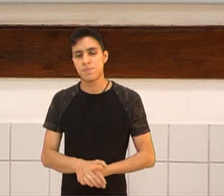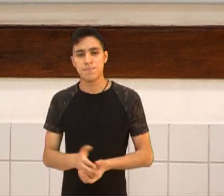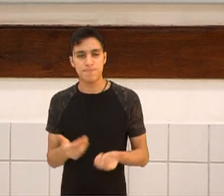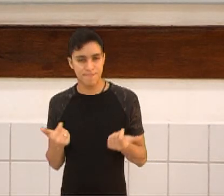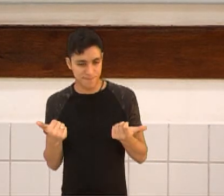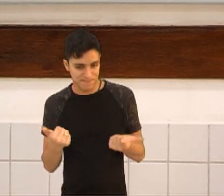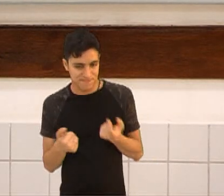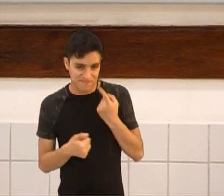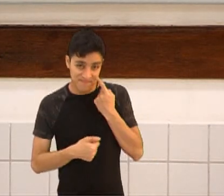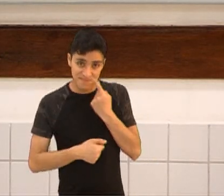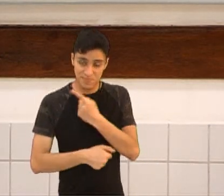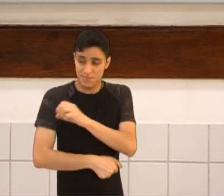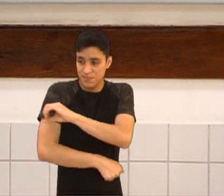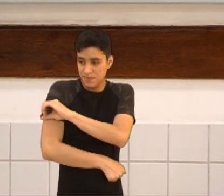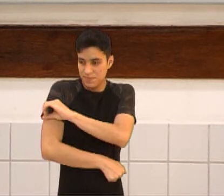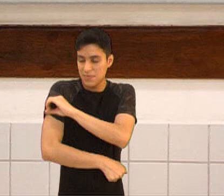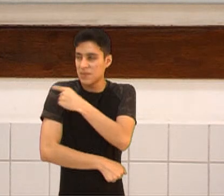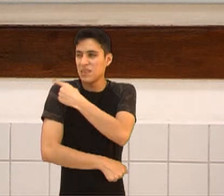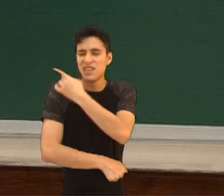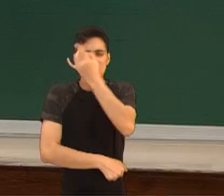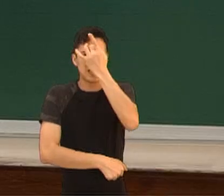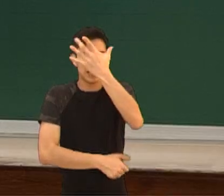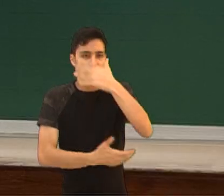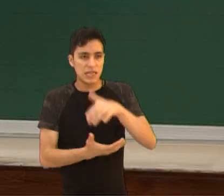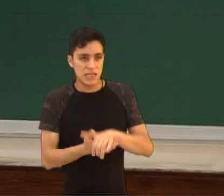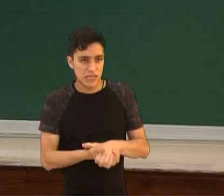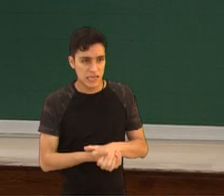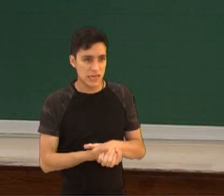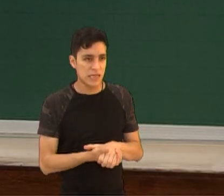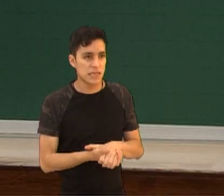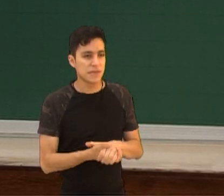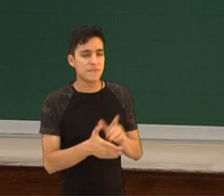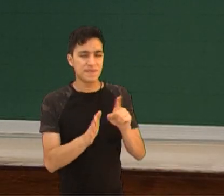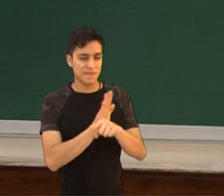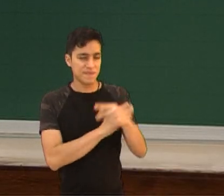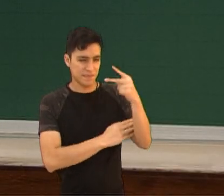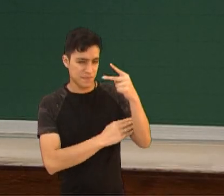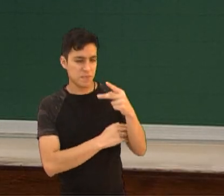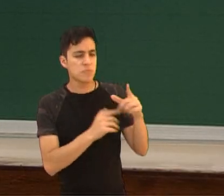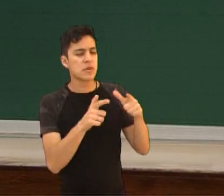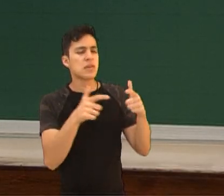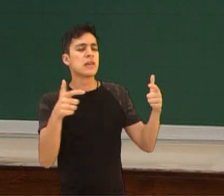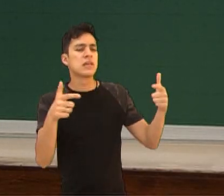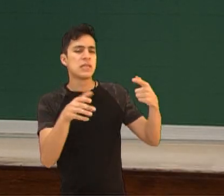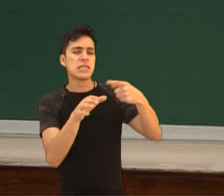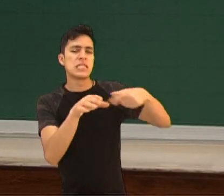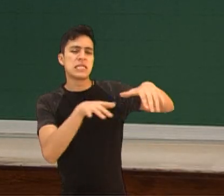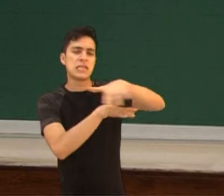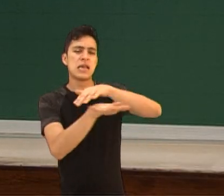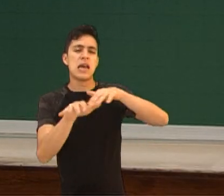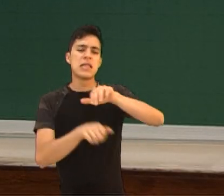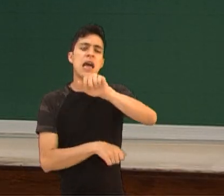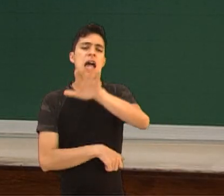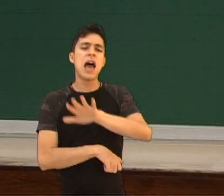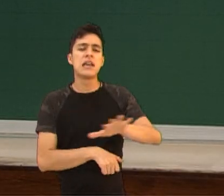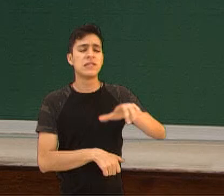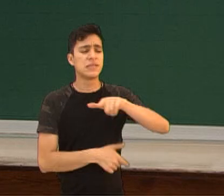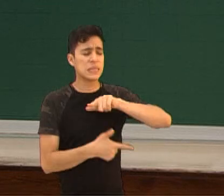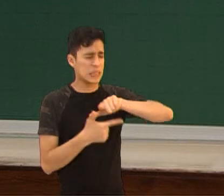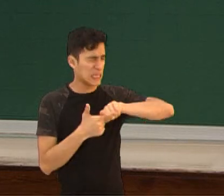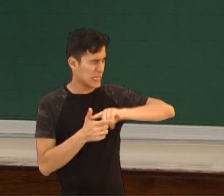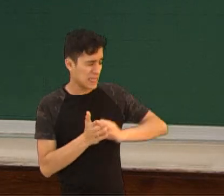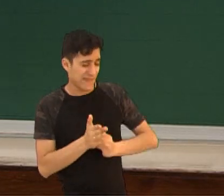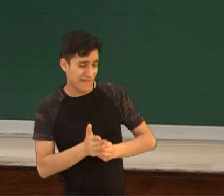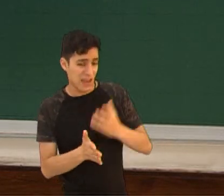Vamos lá, nono ano? Essa está fácil, né? Nosso questionário número 2 é a expansão das cidades asiáticas promove, entre vários problemas,